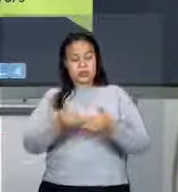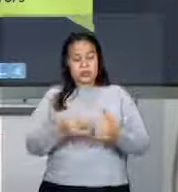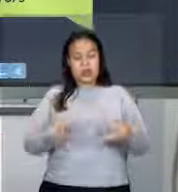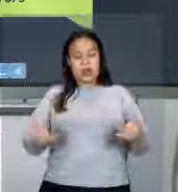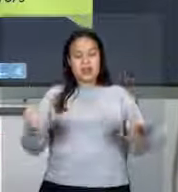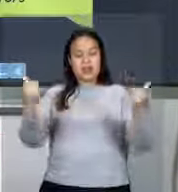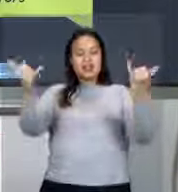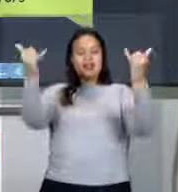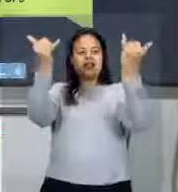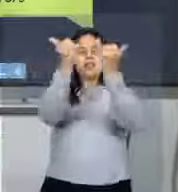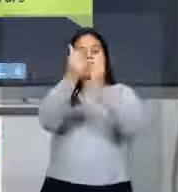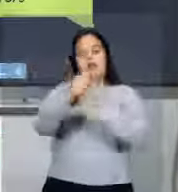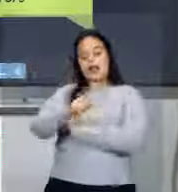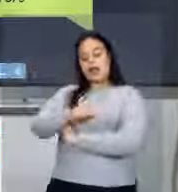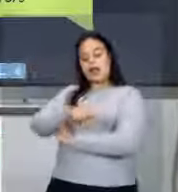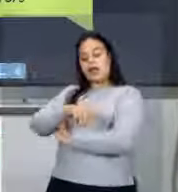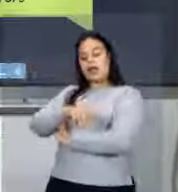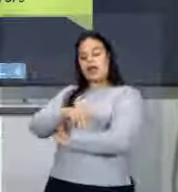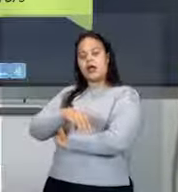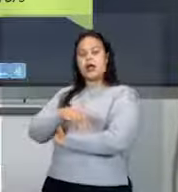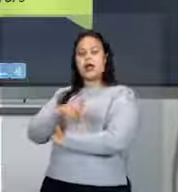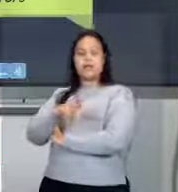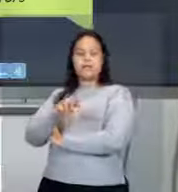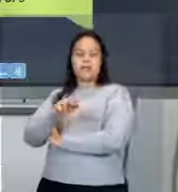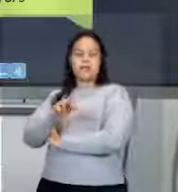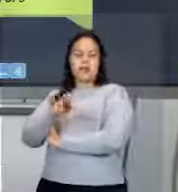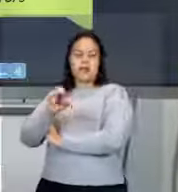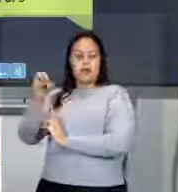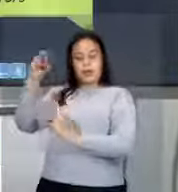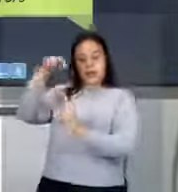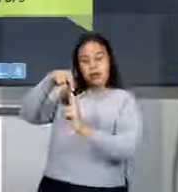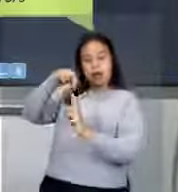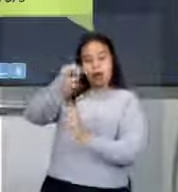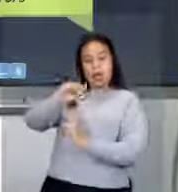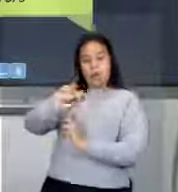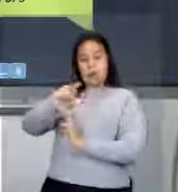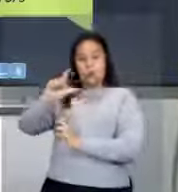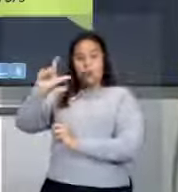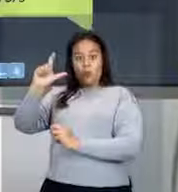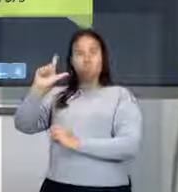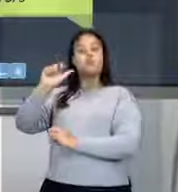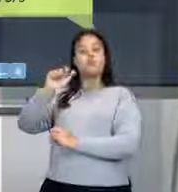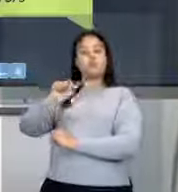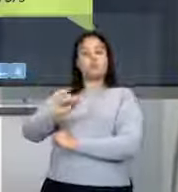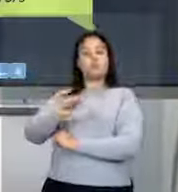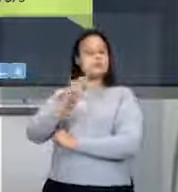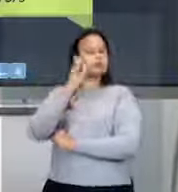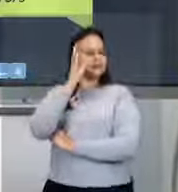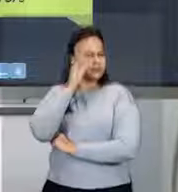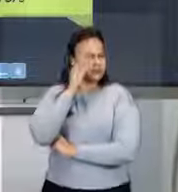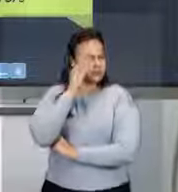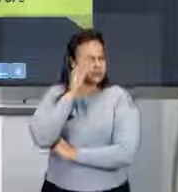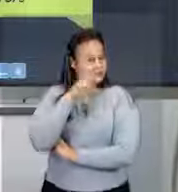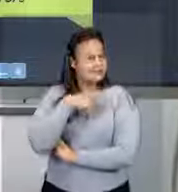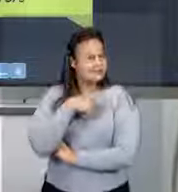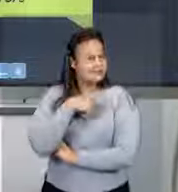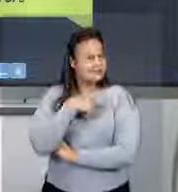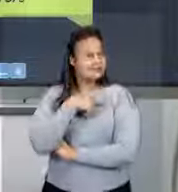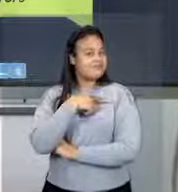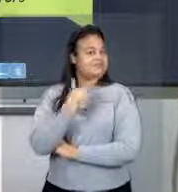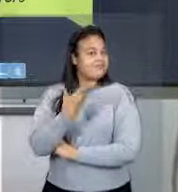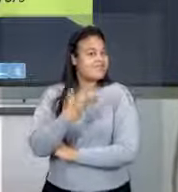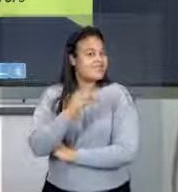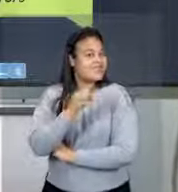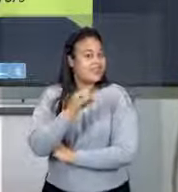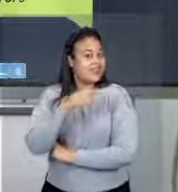ampere, representado pela letra A maiúsculo. E aí vem uma curiosidade, terceiro ano. Quando a gente fala